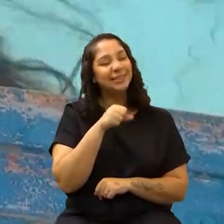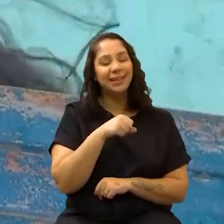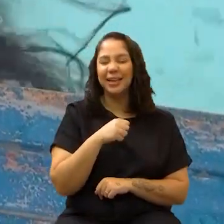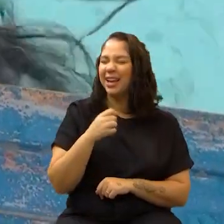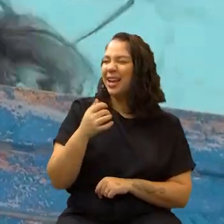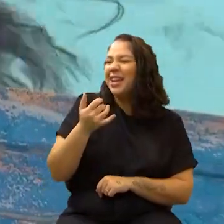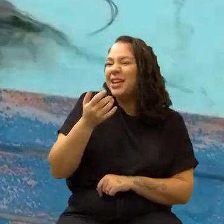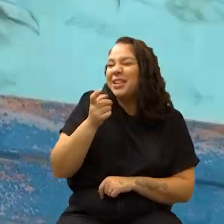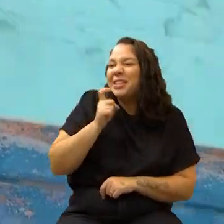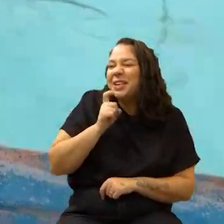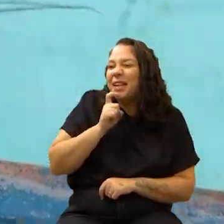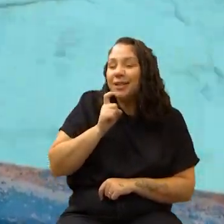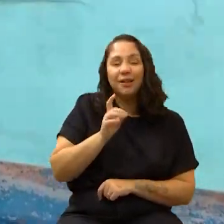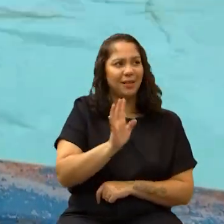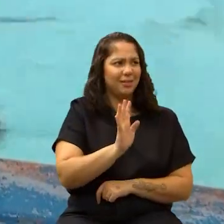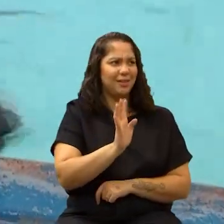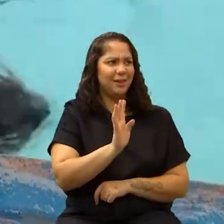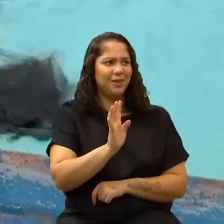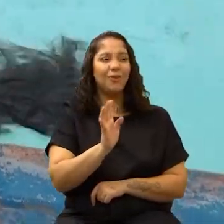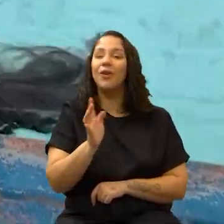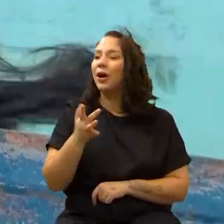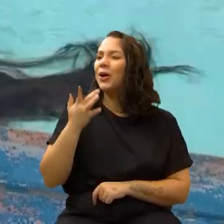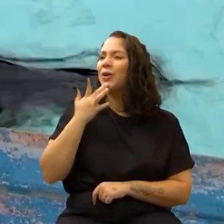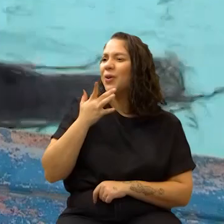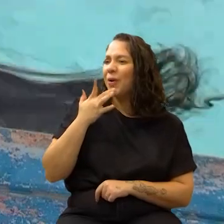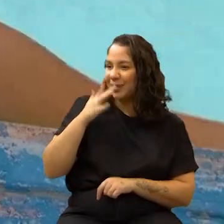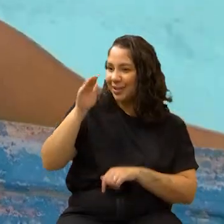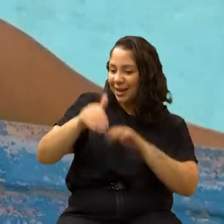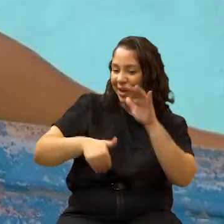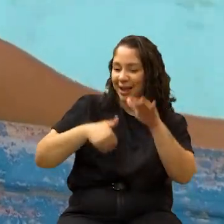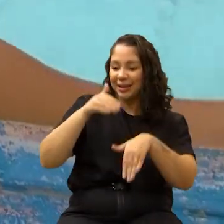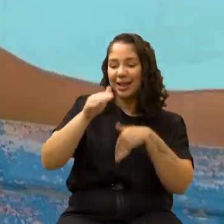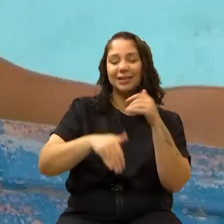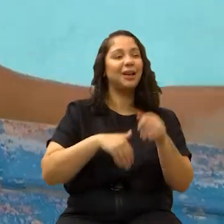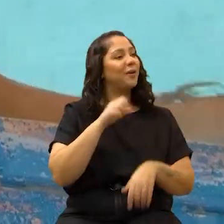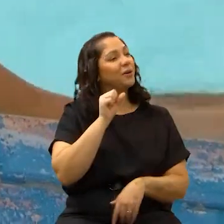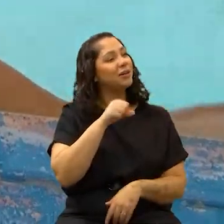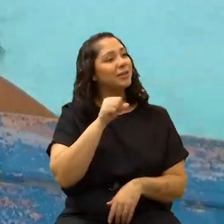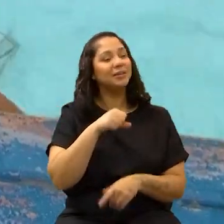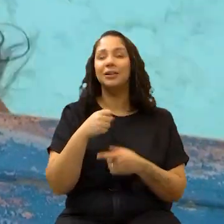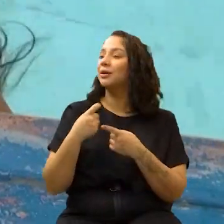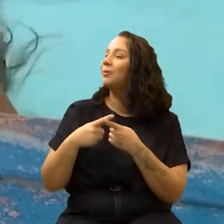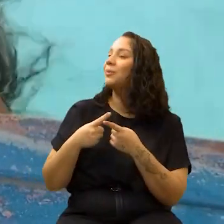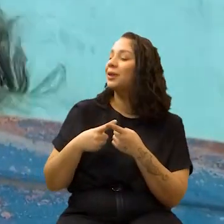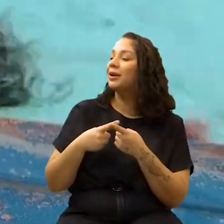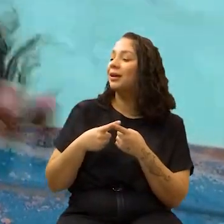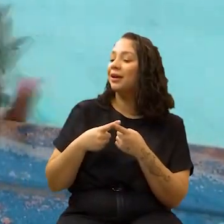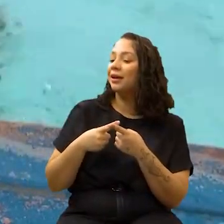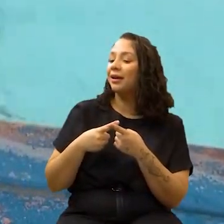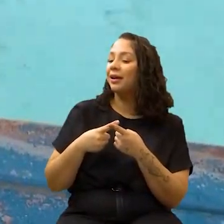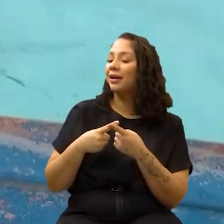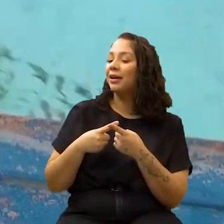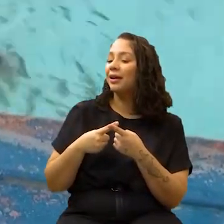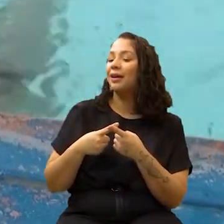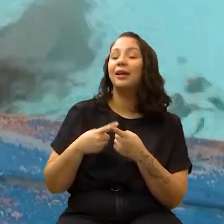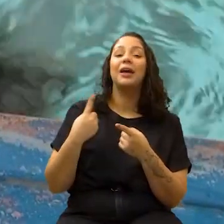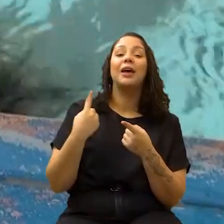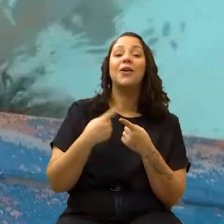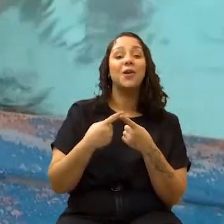dentro? Sim. A água não tá fria? Não. Você gosta de fazer natação? Sim. Por